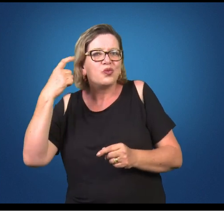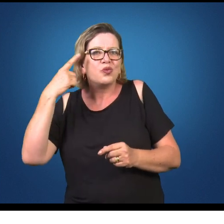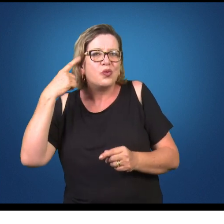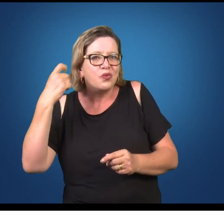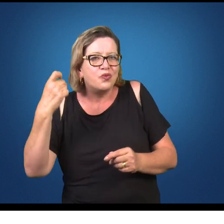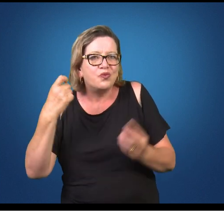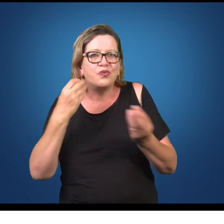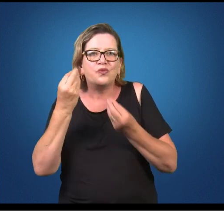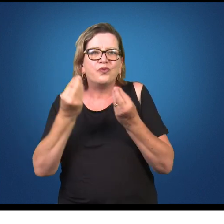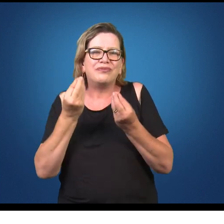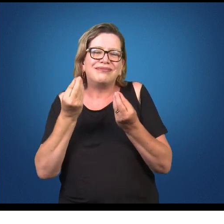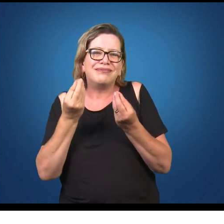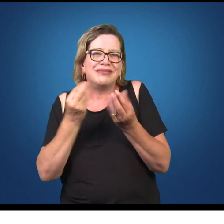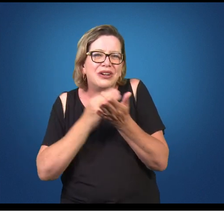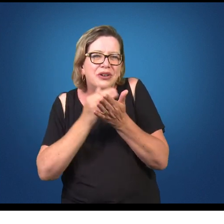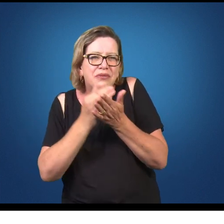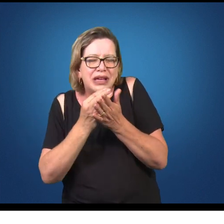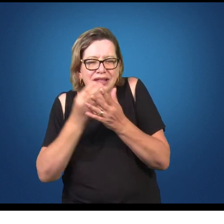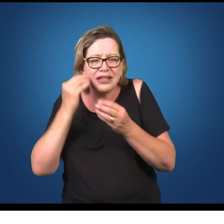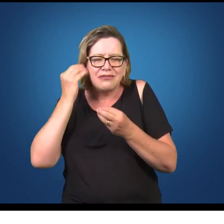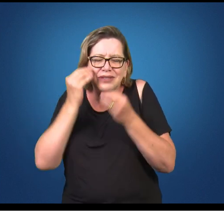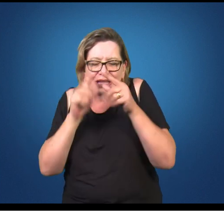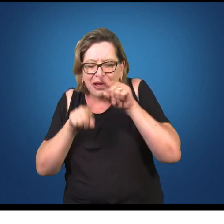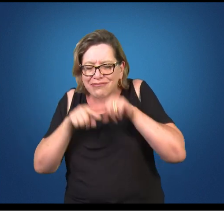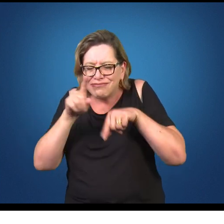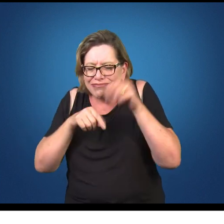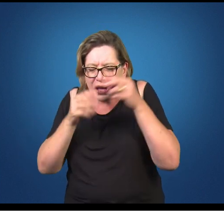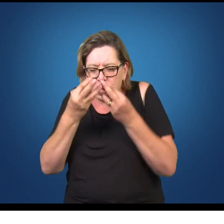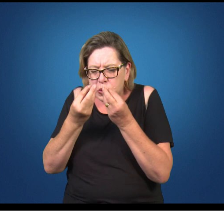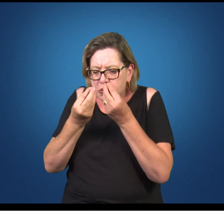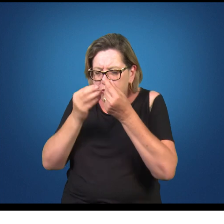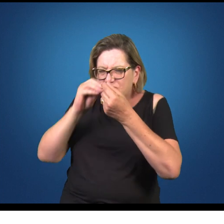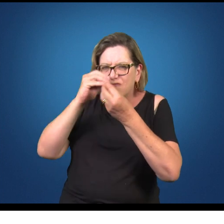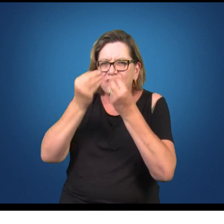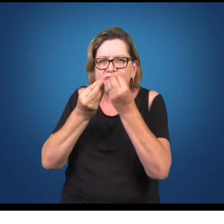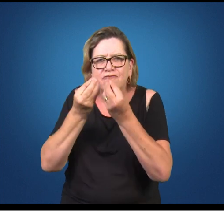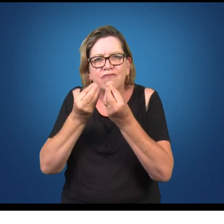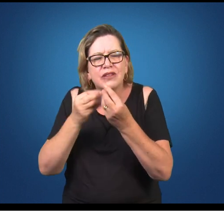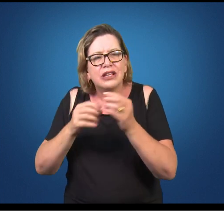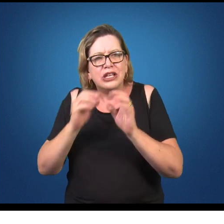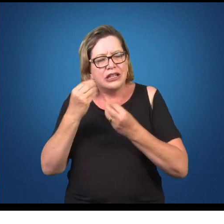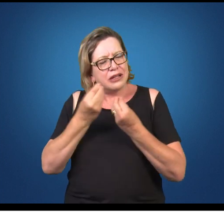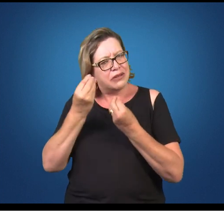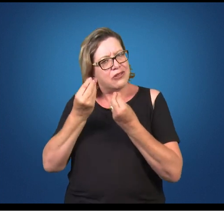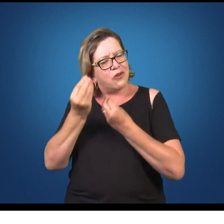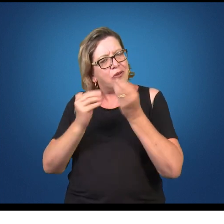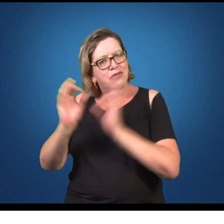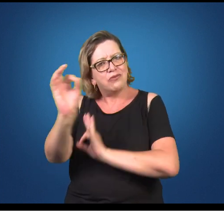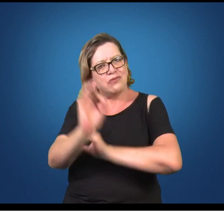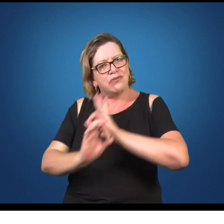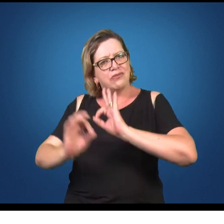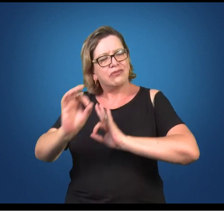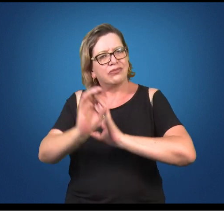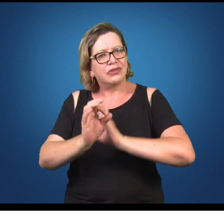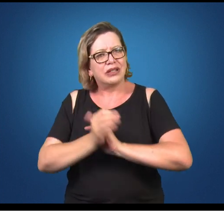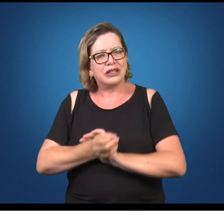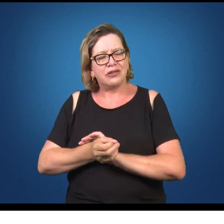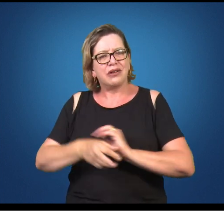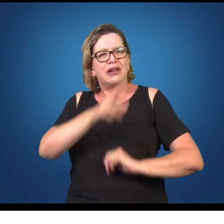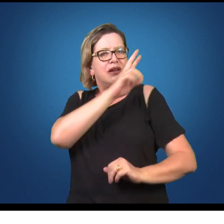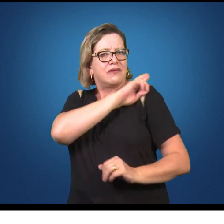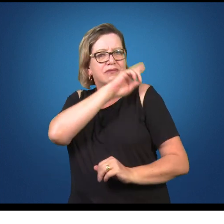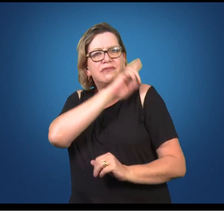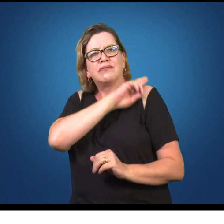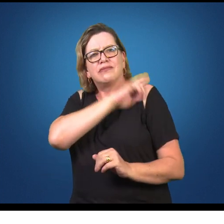começa a manipular os materiais e como ordenar isso, Entendi. O papel da